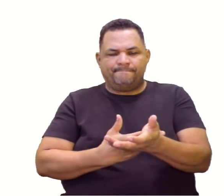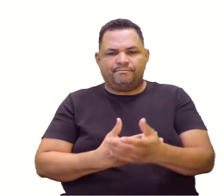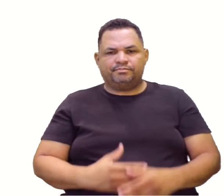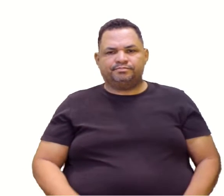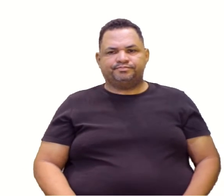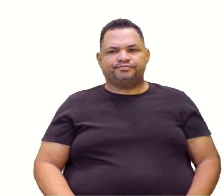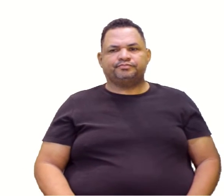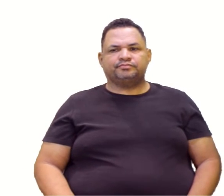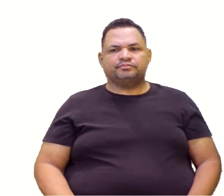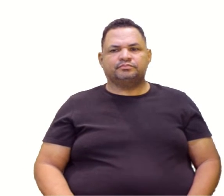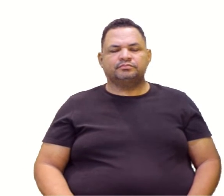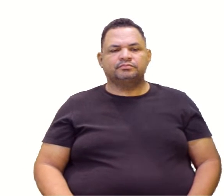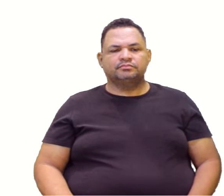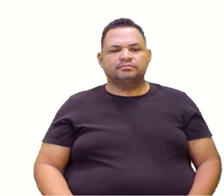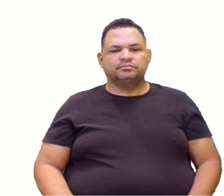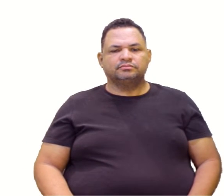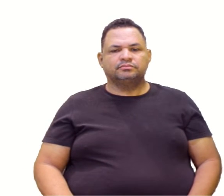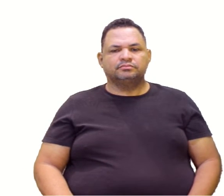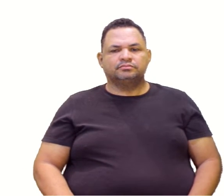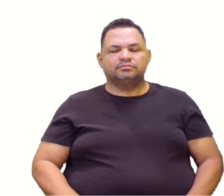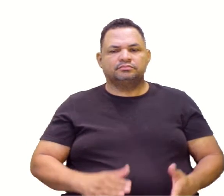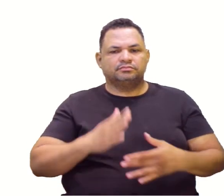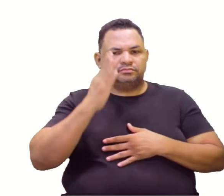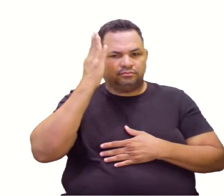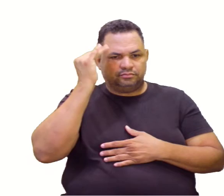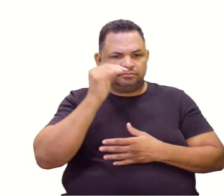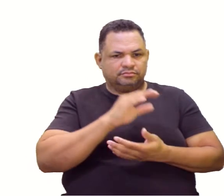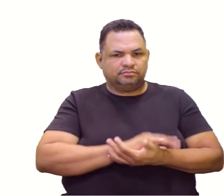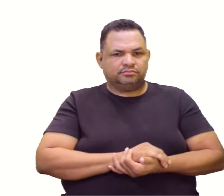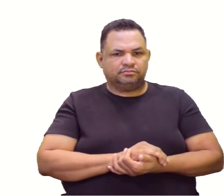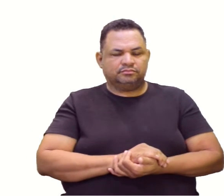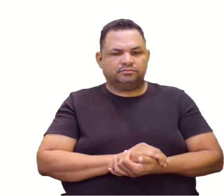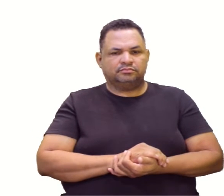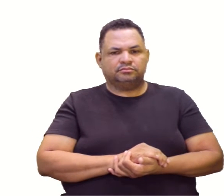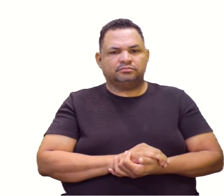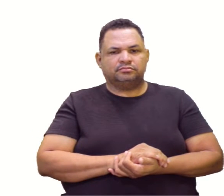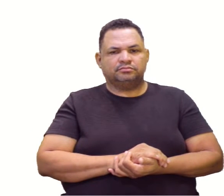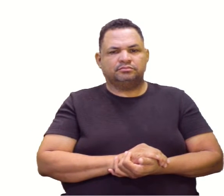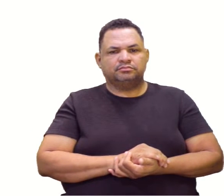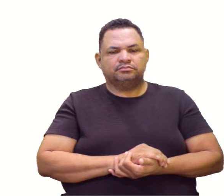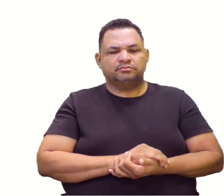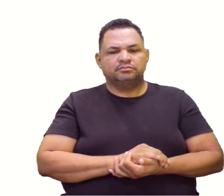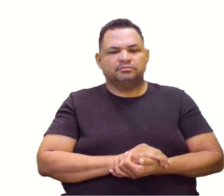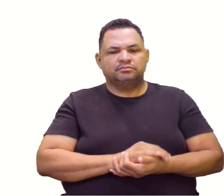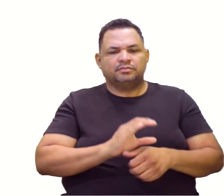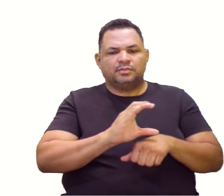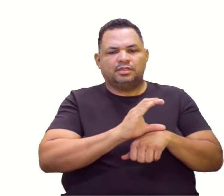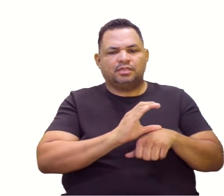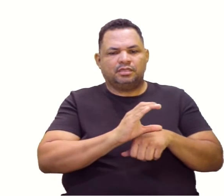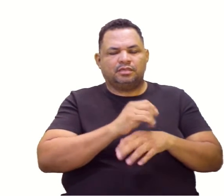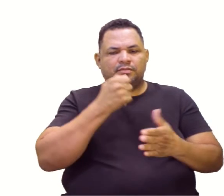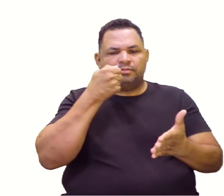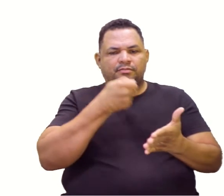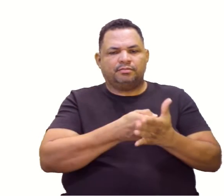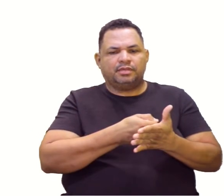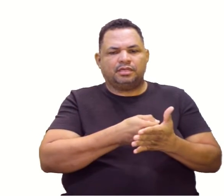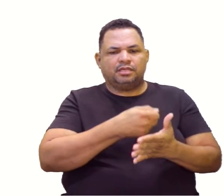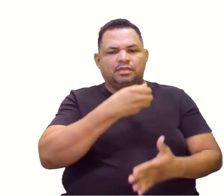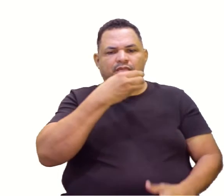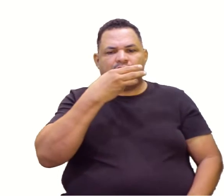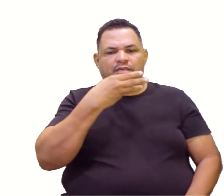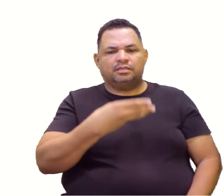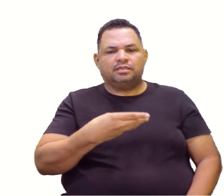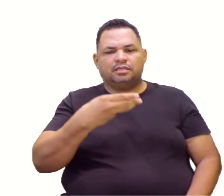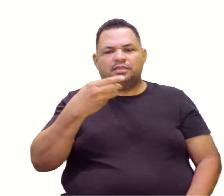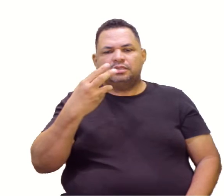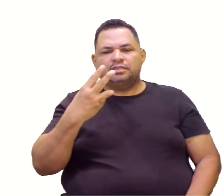nenhuma, né? Não. Pra gente calcular. Mas a gente já sabe que a parte cinza, pintadinha todinha aqui, deu um custo de 320. Isso a gente